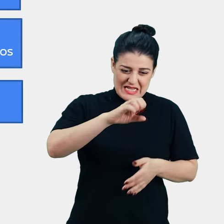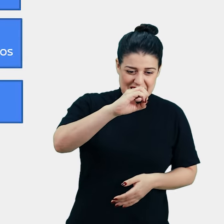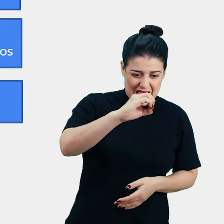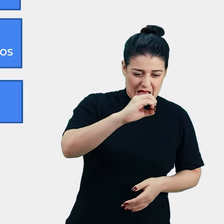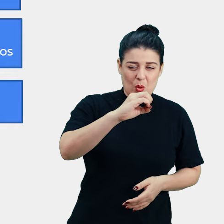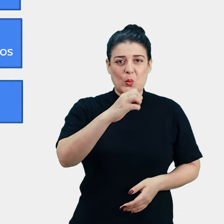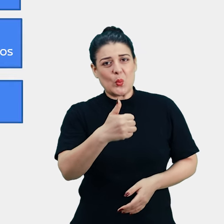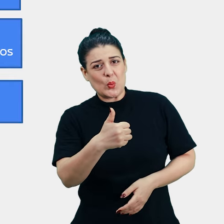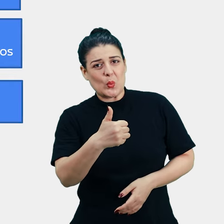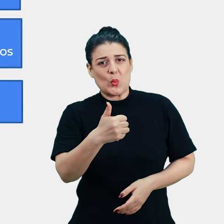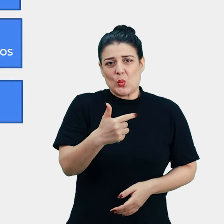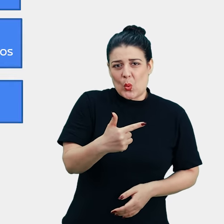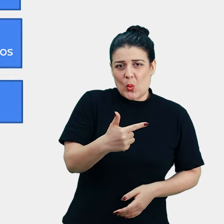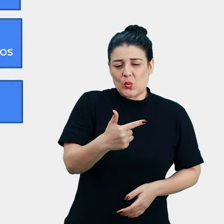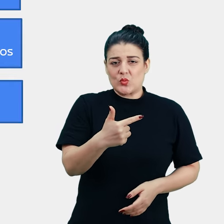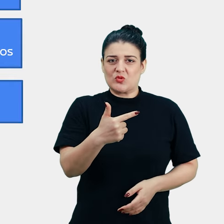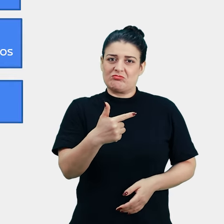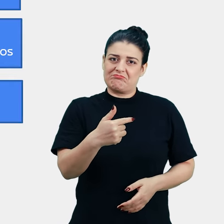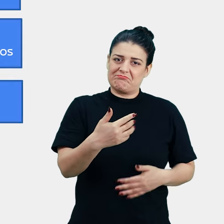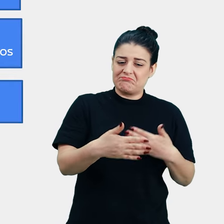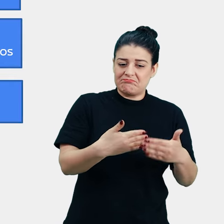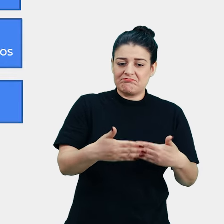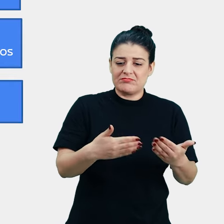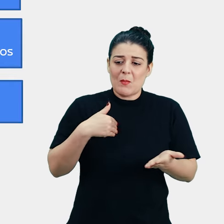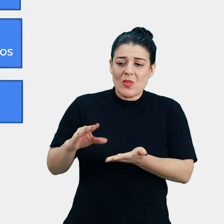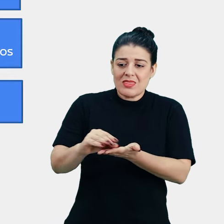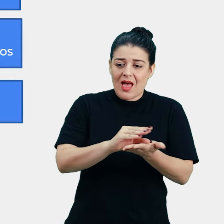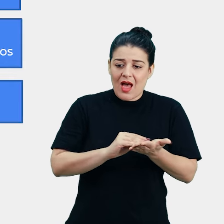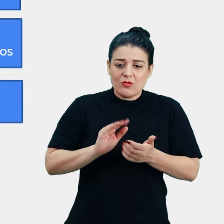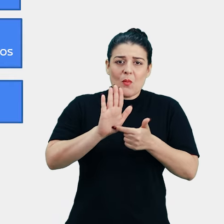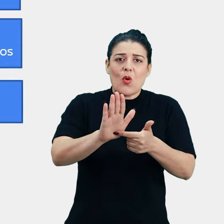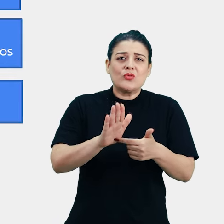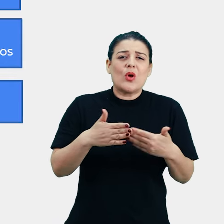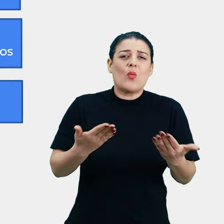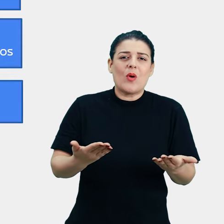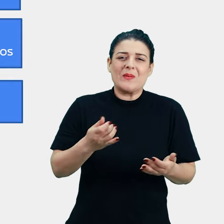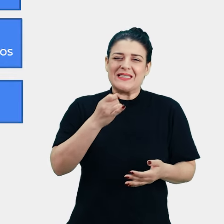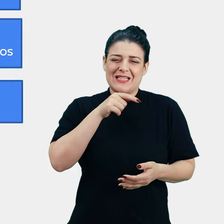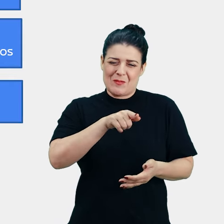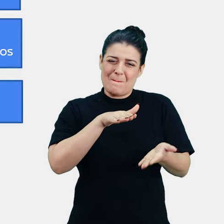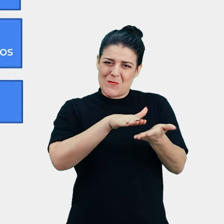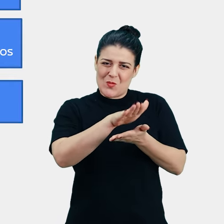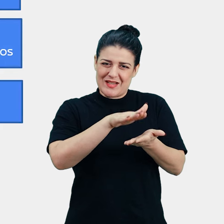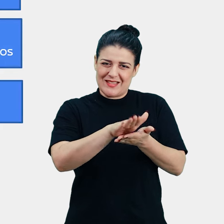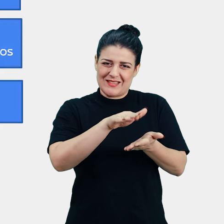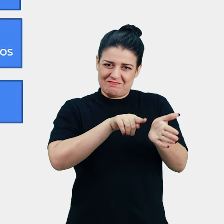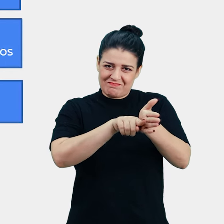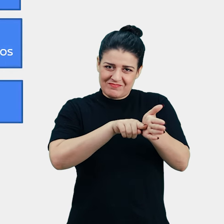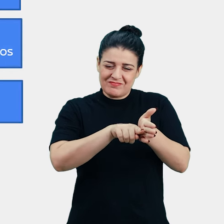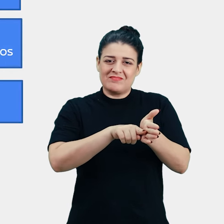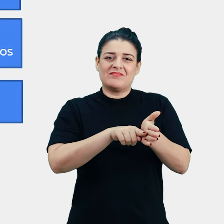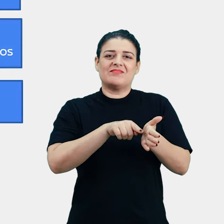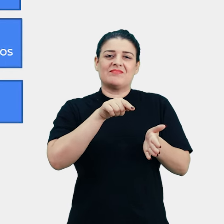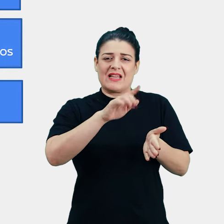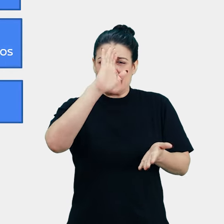de nível 1, nível 2? O que de dado que eu estou mostrando nesse trabalho, por exemplo, nessa publicação, nessa